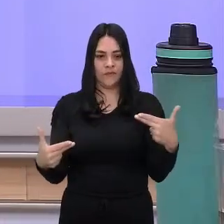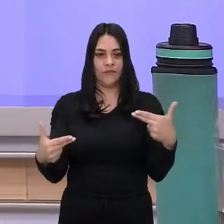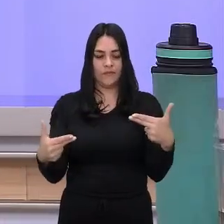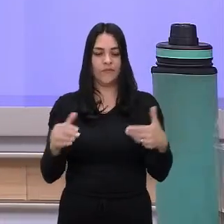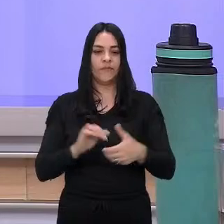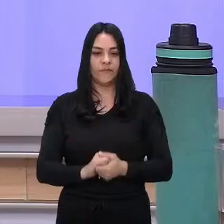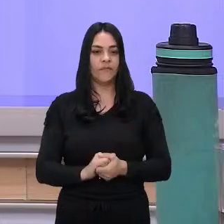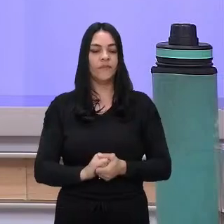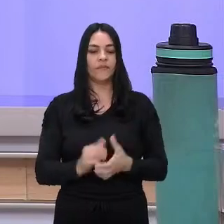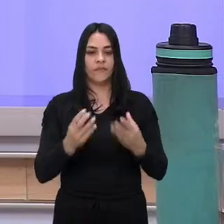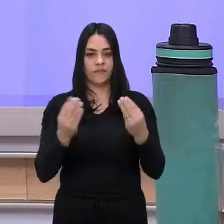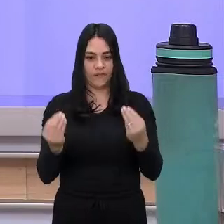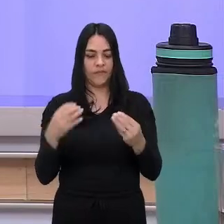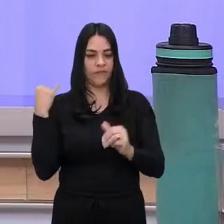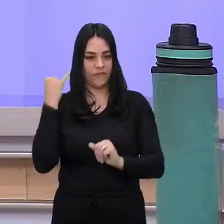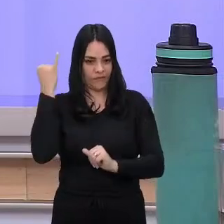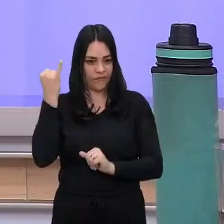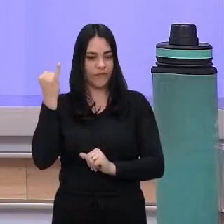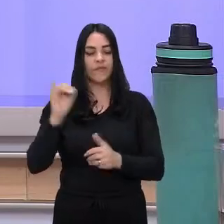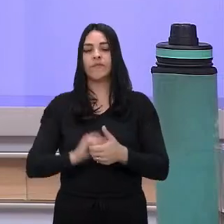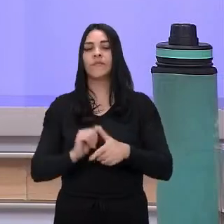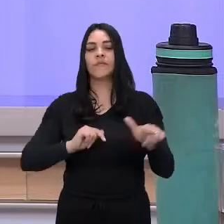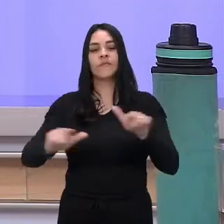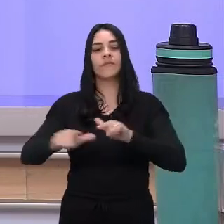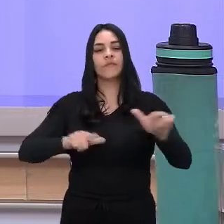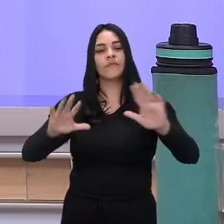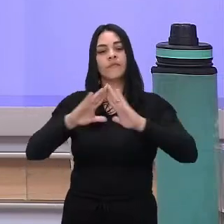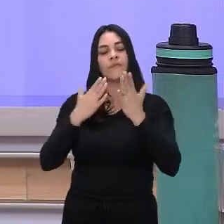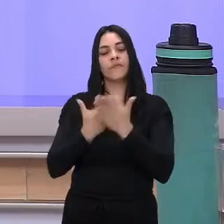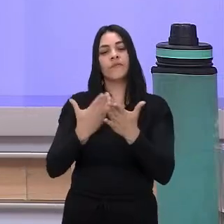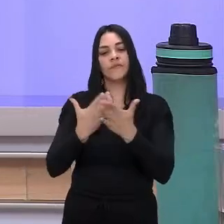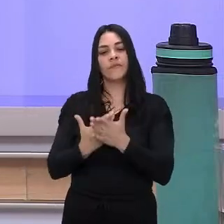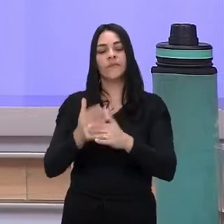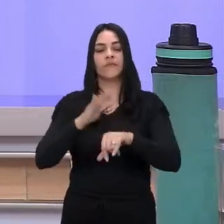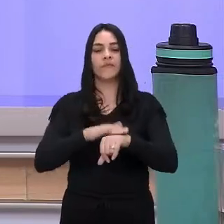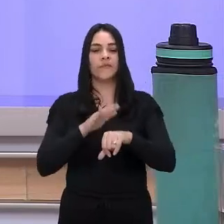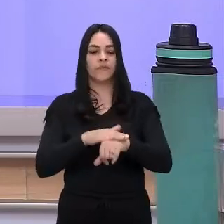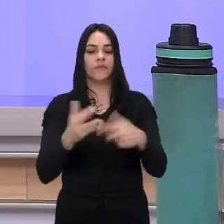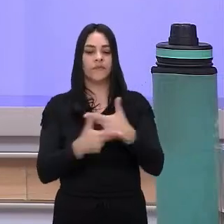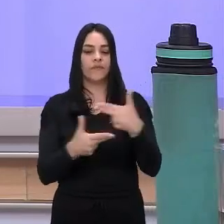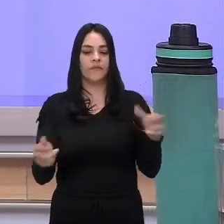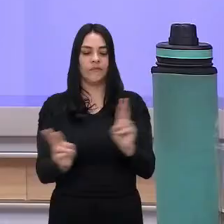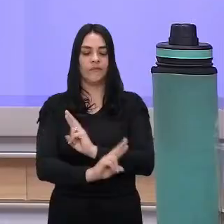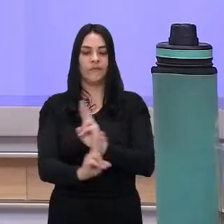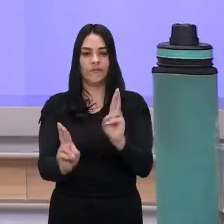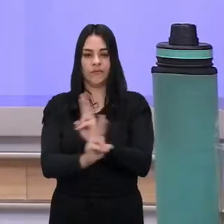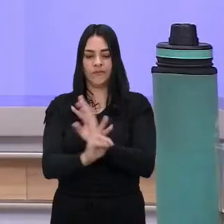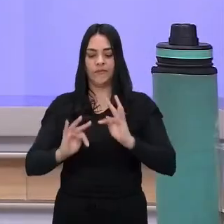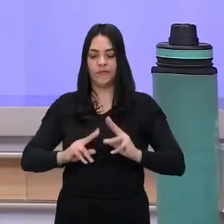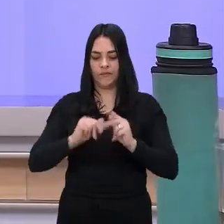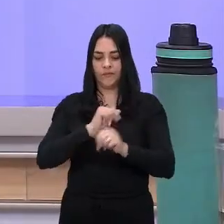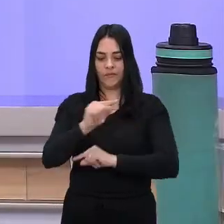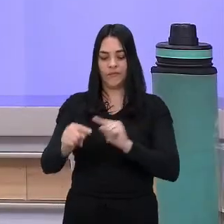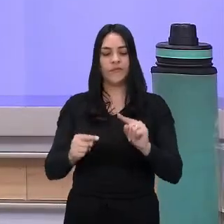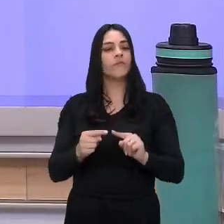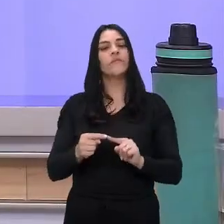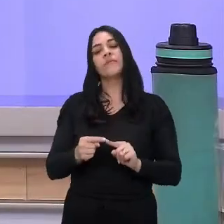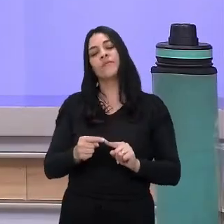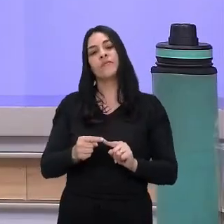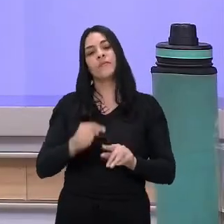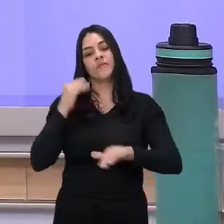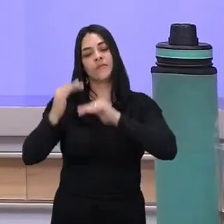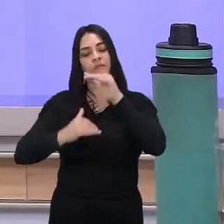né? Que é muito importante se trabalhar na escola e ter essas ações relacionadas a esses objetivos